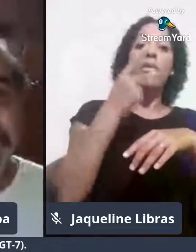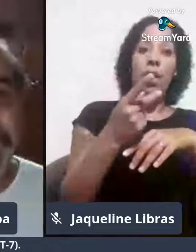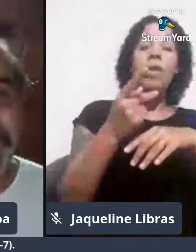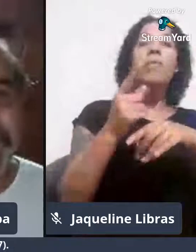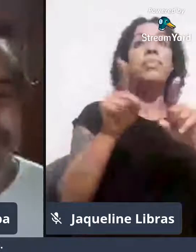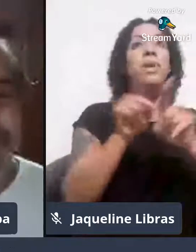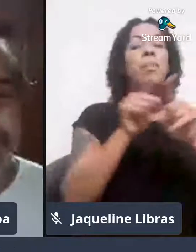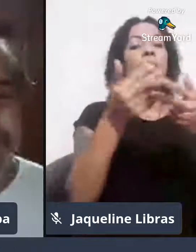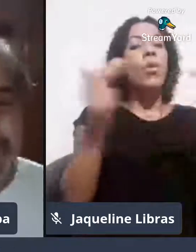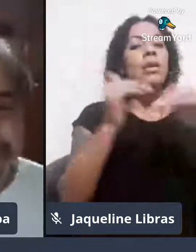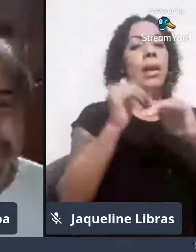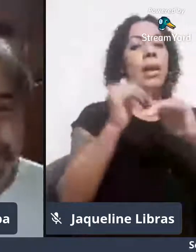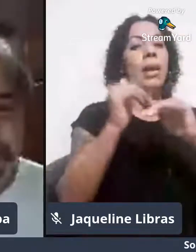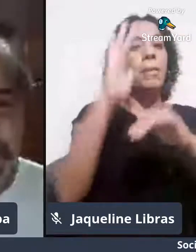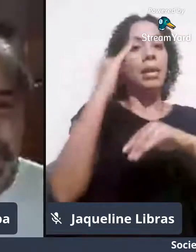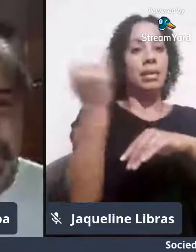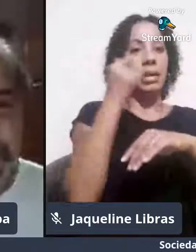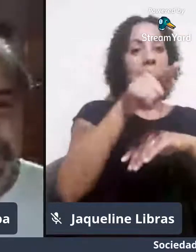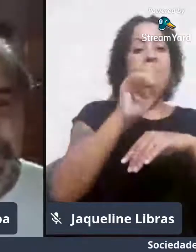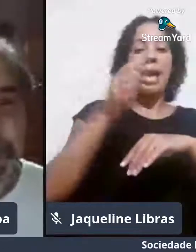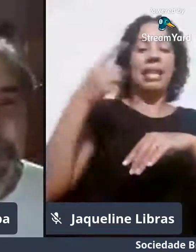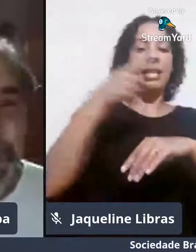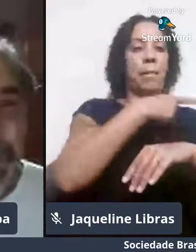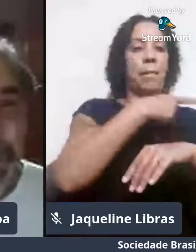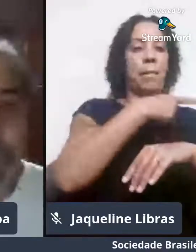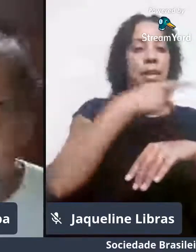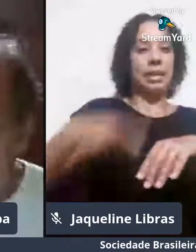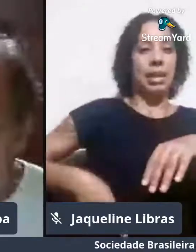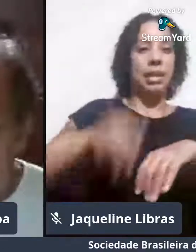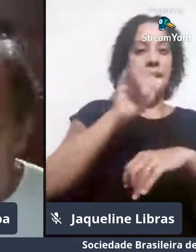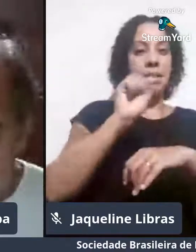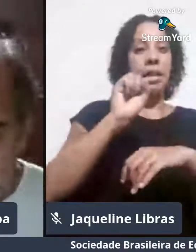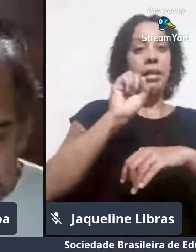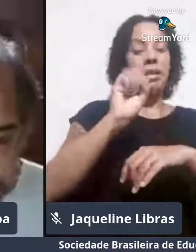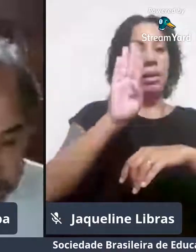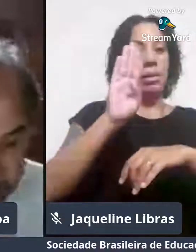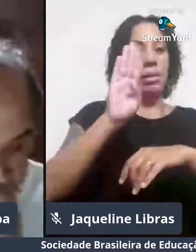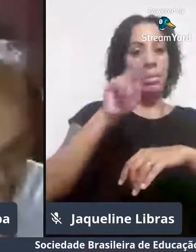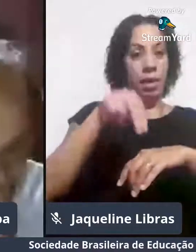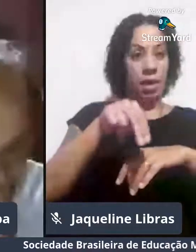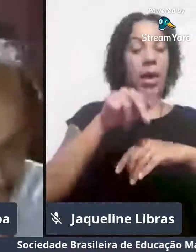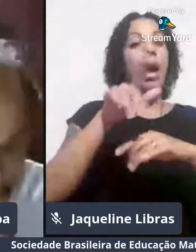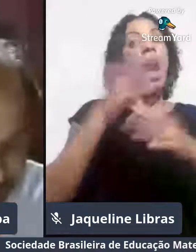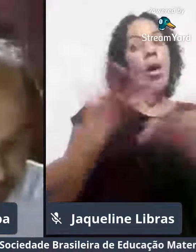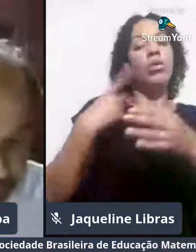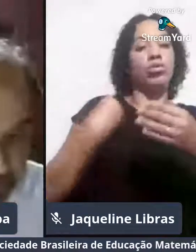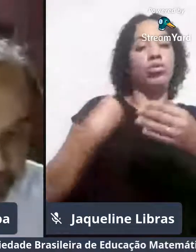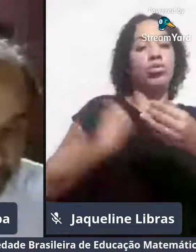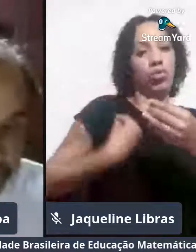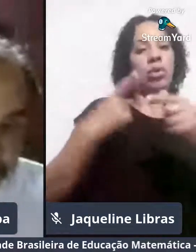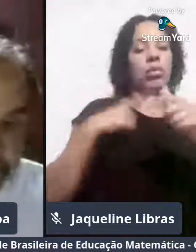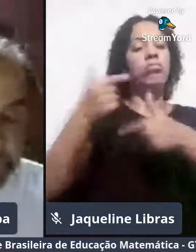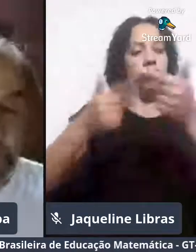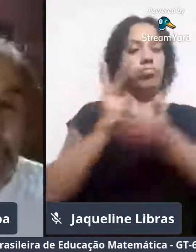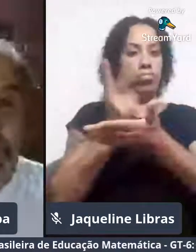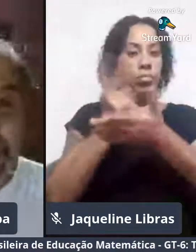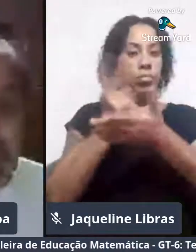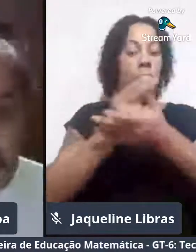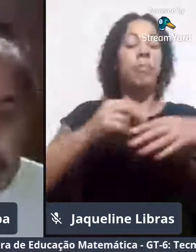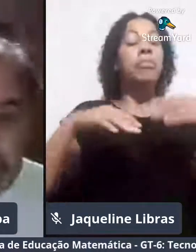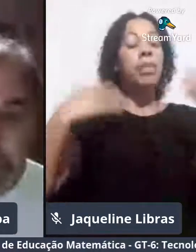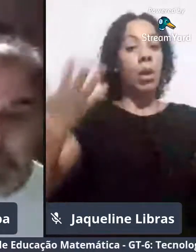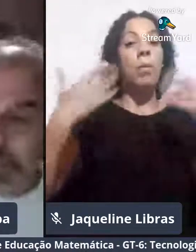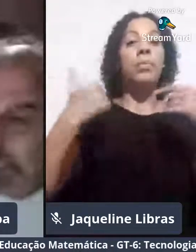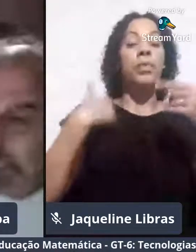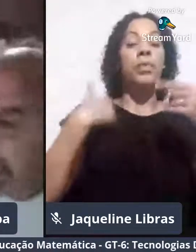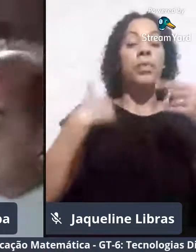importante, ex-presidente da SBEM, quer dizer, mas hoje em dia ele continua com a sua carreira aí e tal. Então, como eu estava dizendo, eu fui